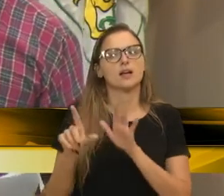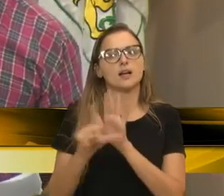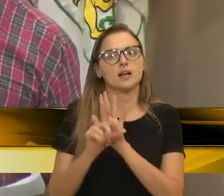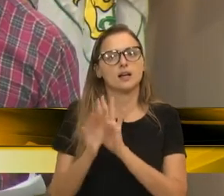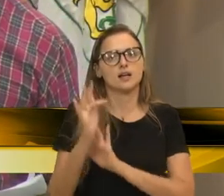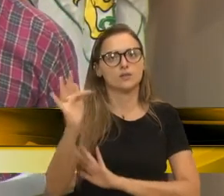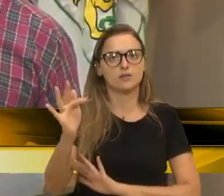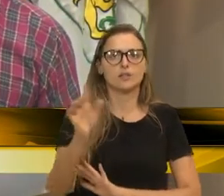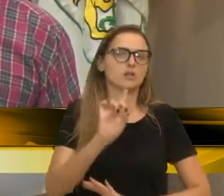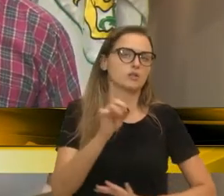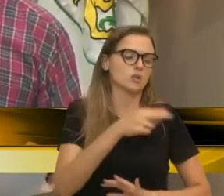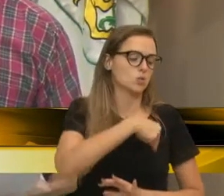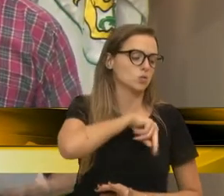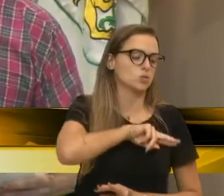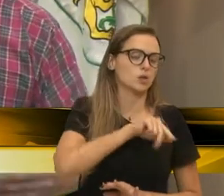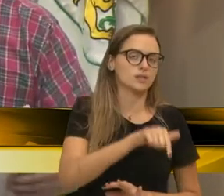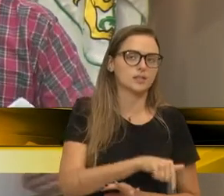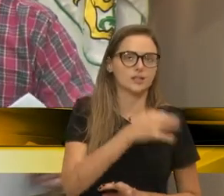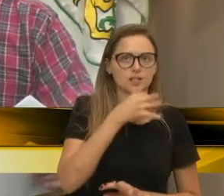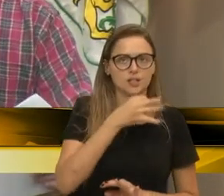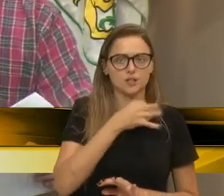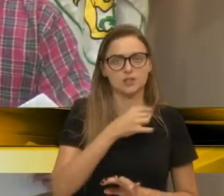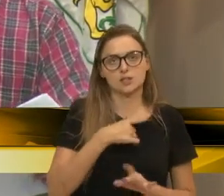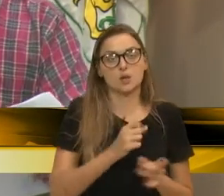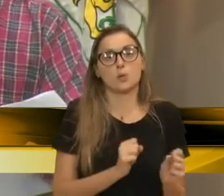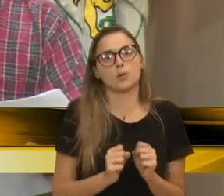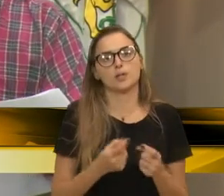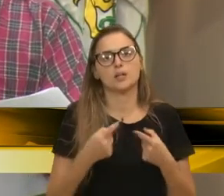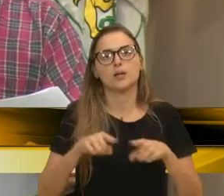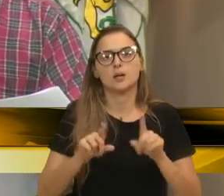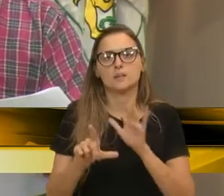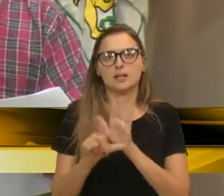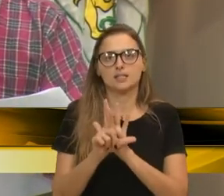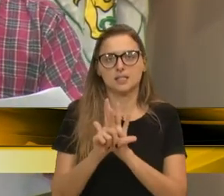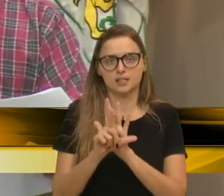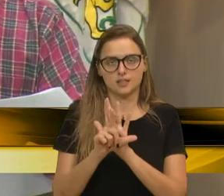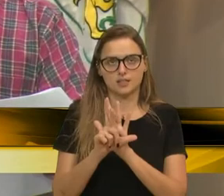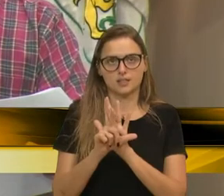nem compete a nós, então nem vou entrar nesse assunto. Mas existe a lei